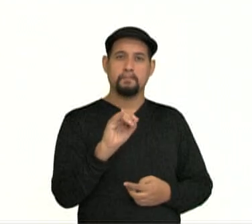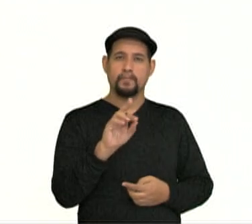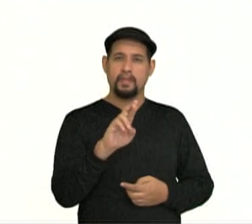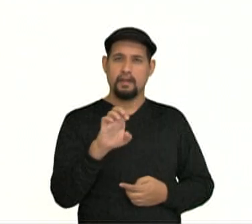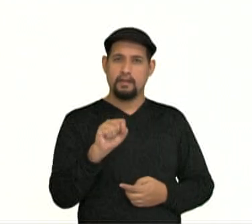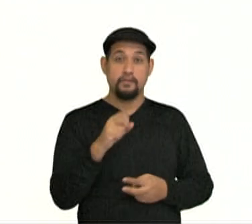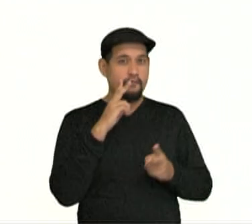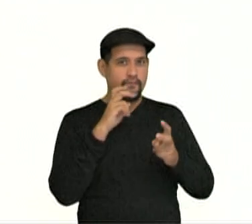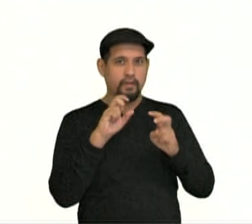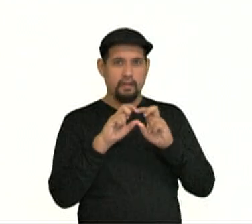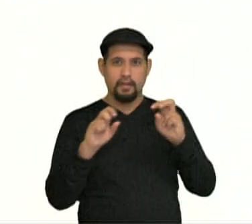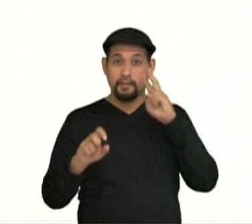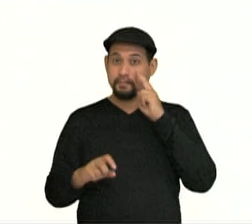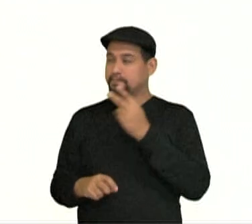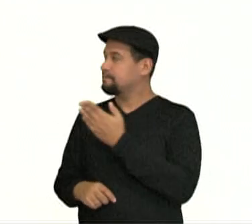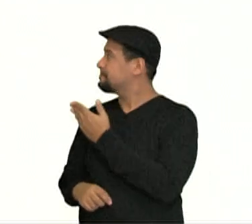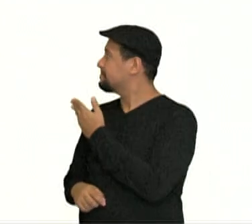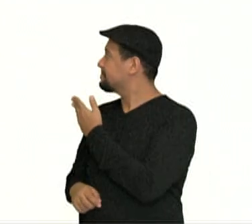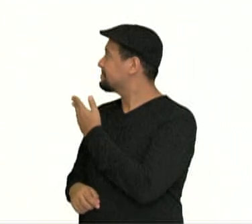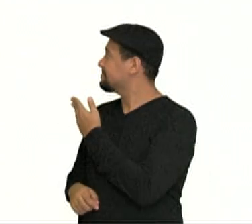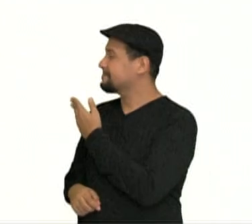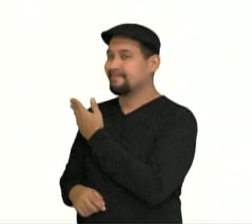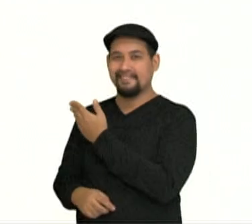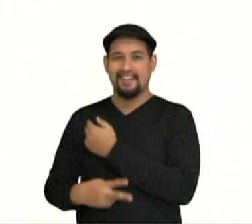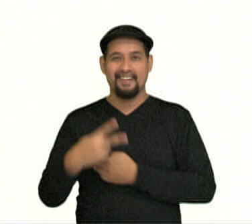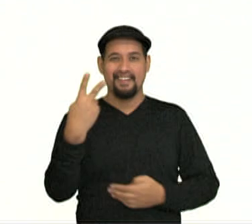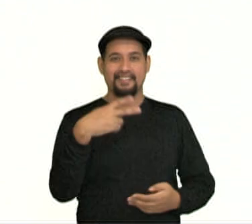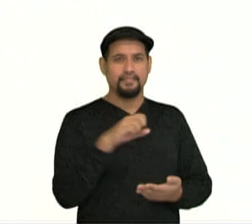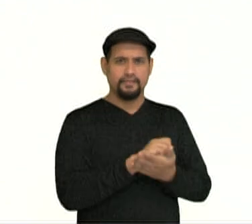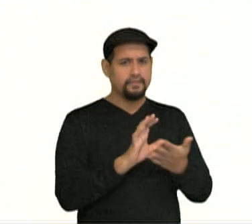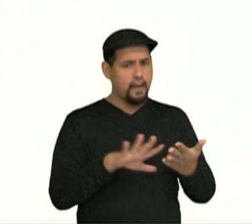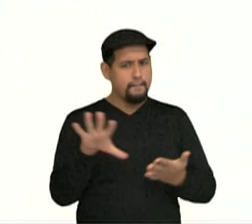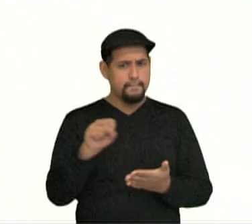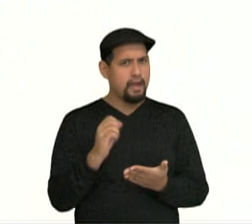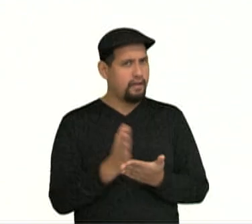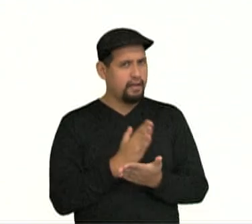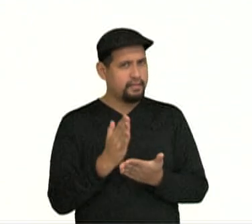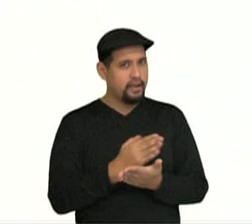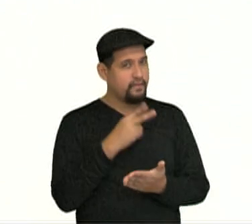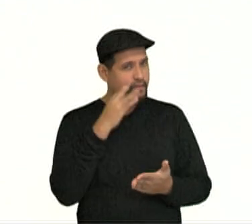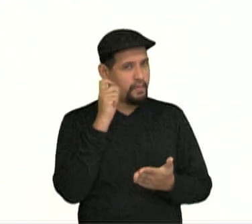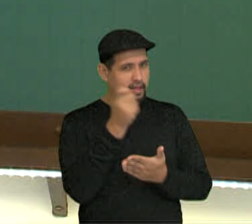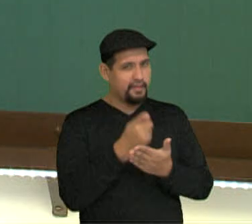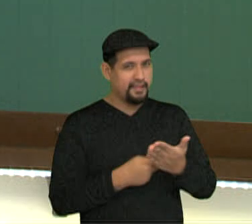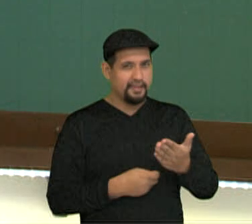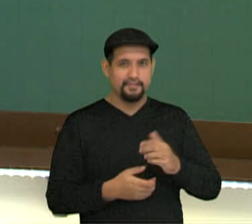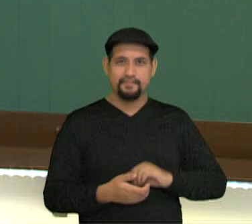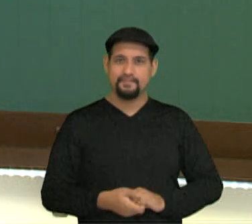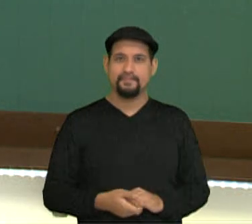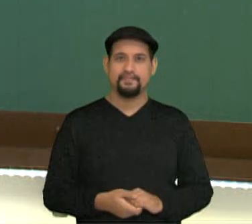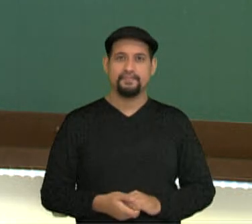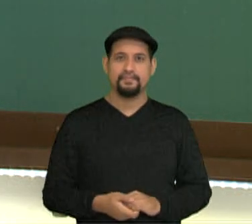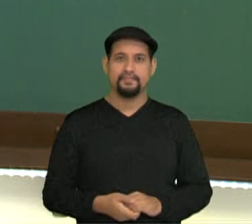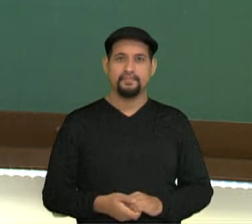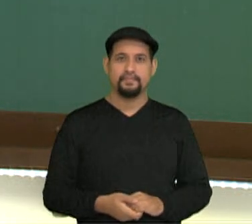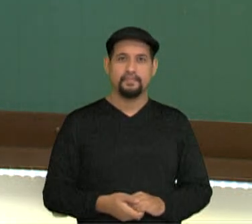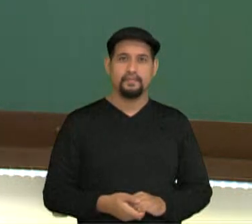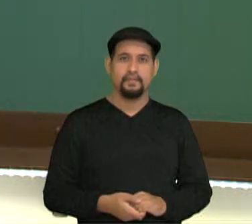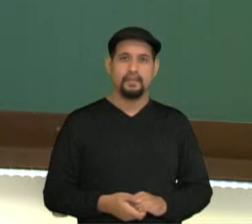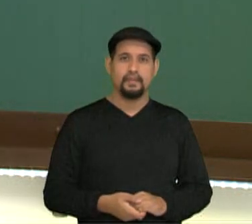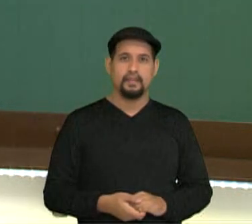o que apareceu na tela agora? Nossa segunda atividade. Então pega o caderno e vamos anotá-la.